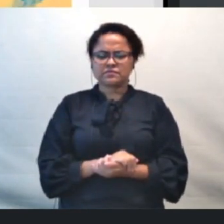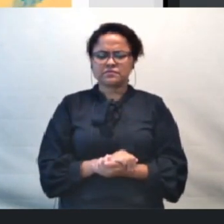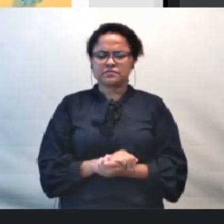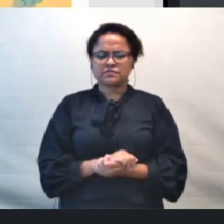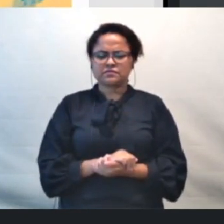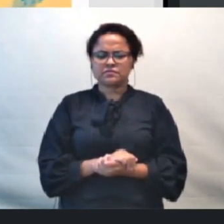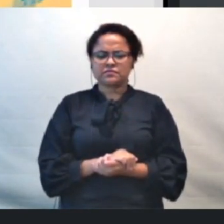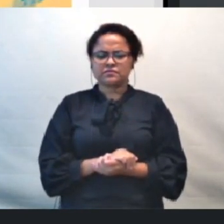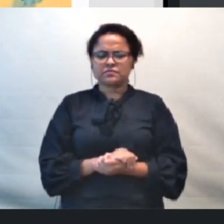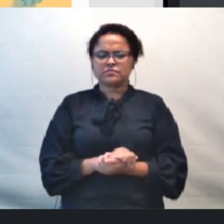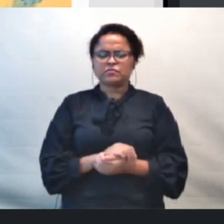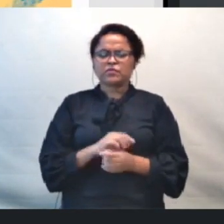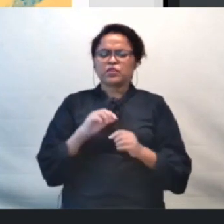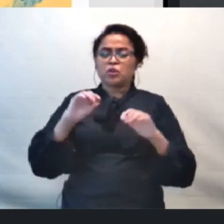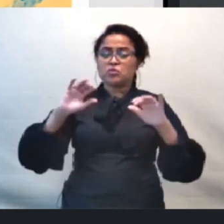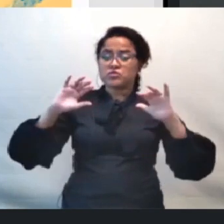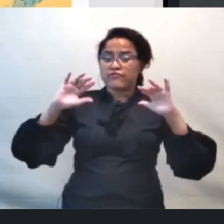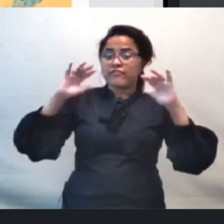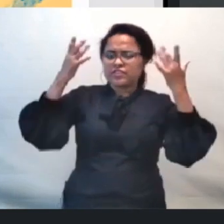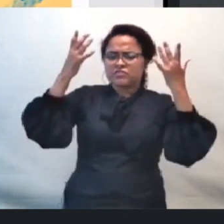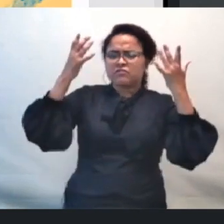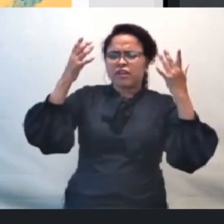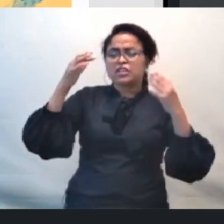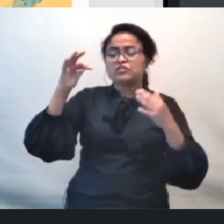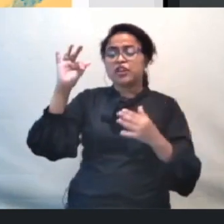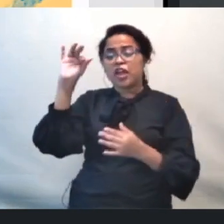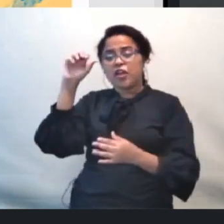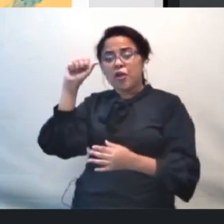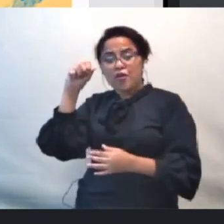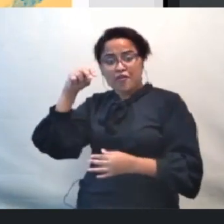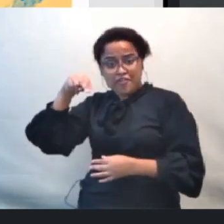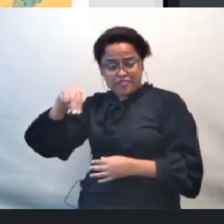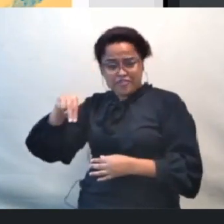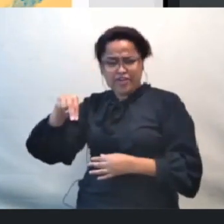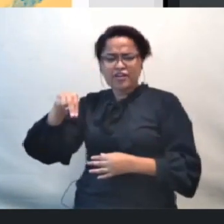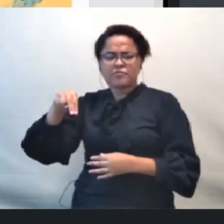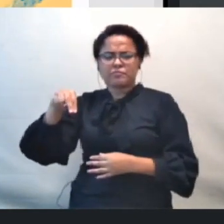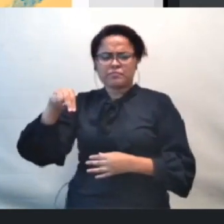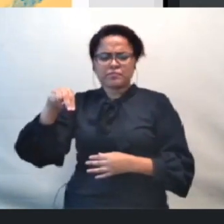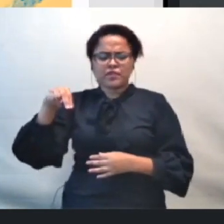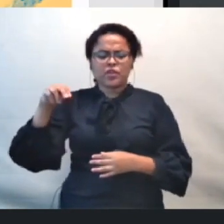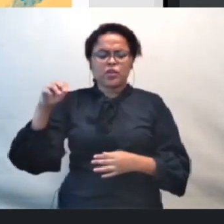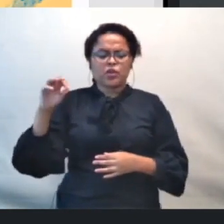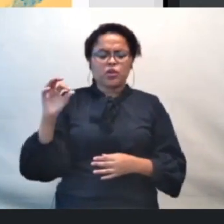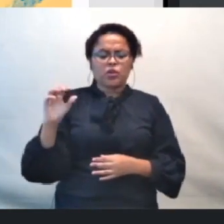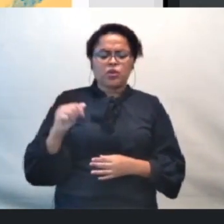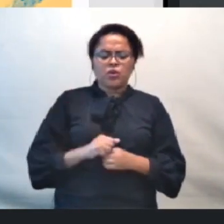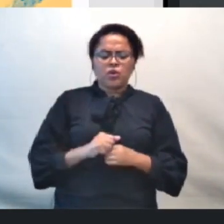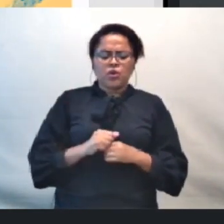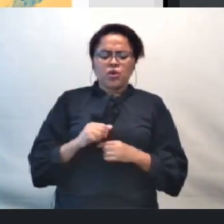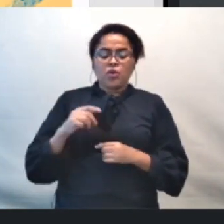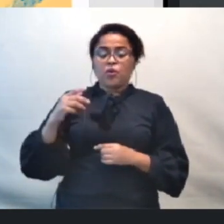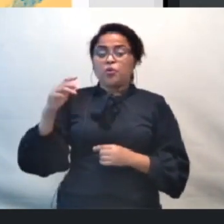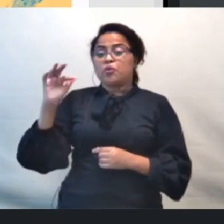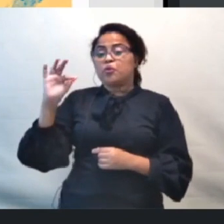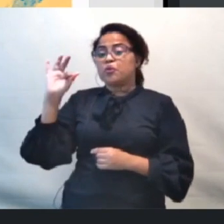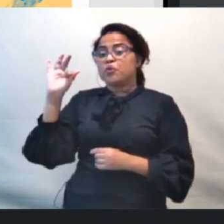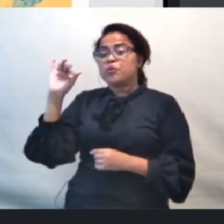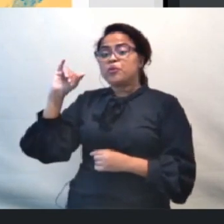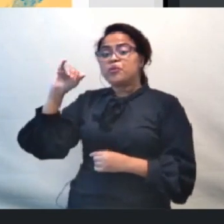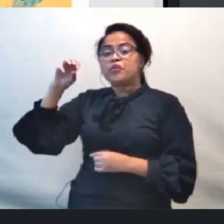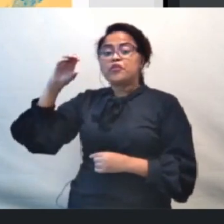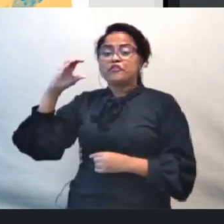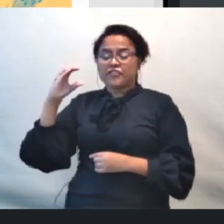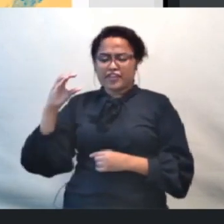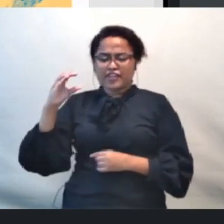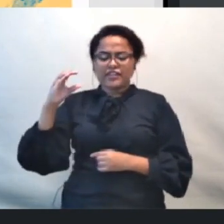Aqui os festivais, tivemos o FAM, o FLI, o Festival Internacional de Quadrinhos e a Mostra de